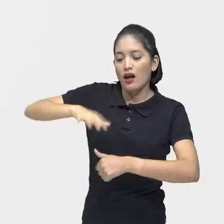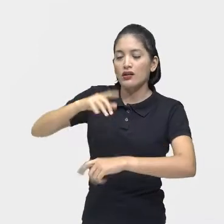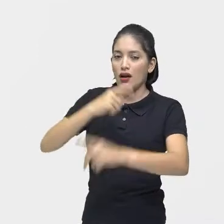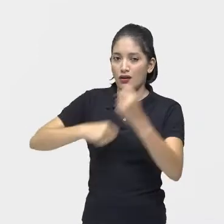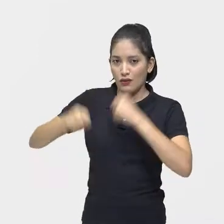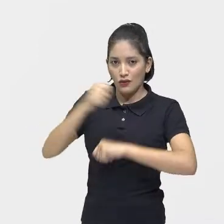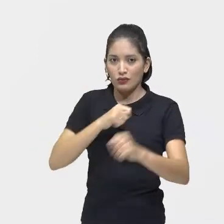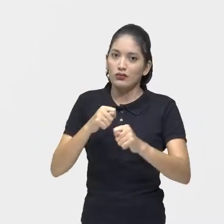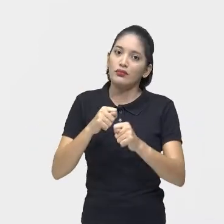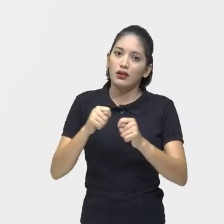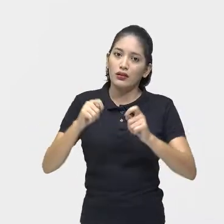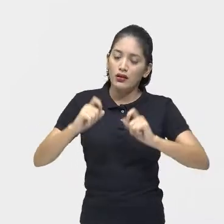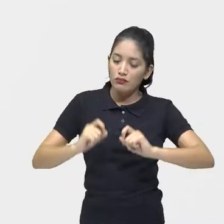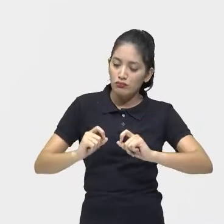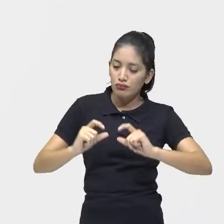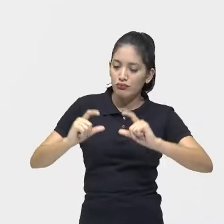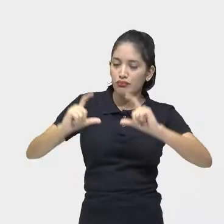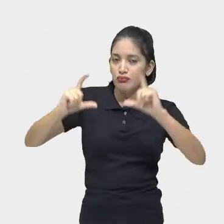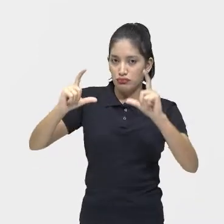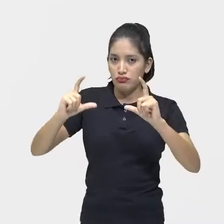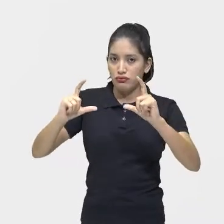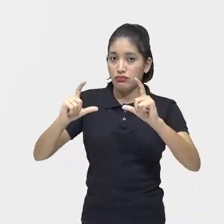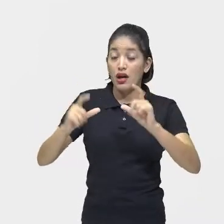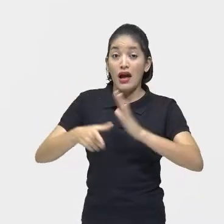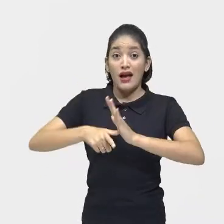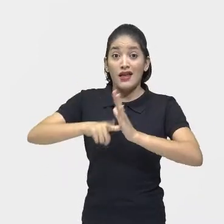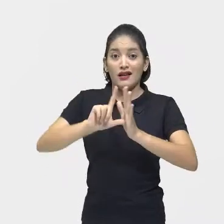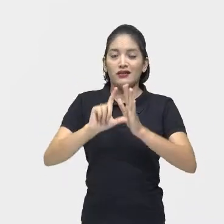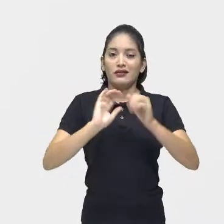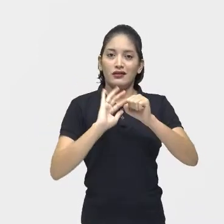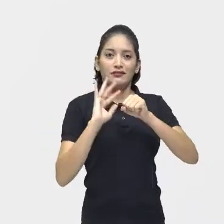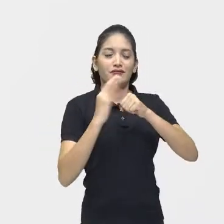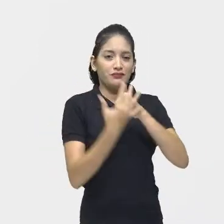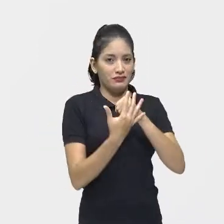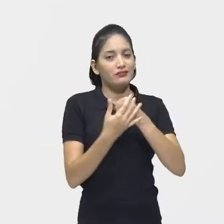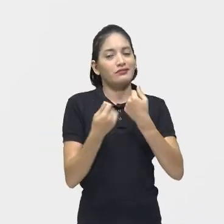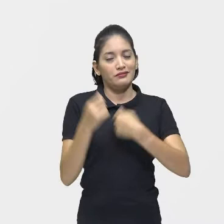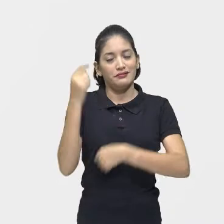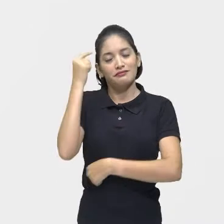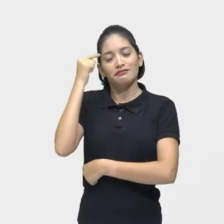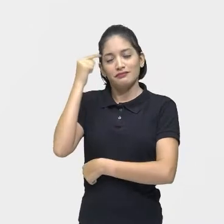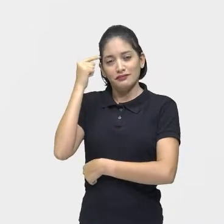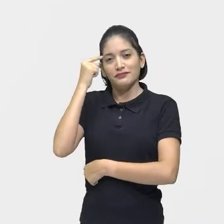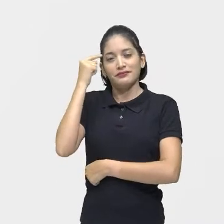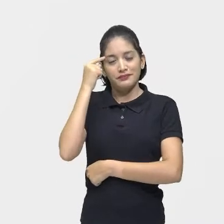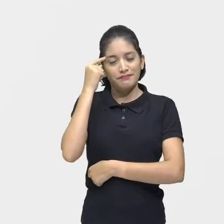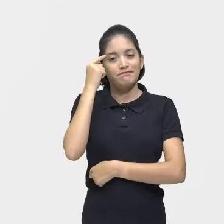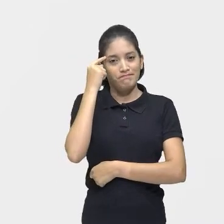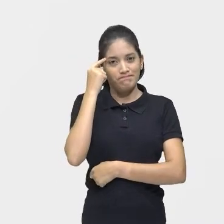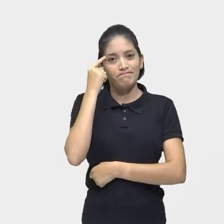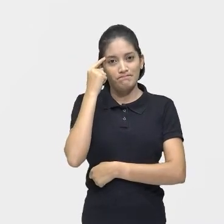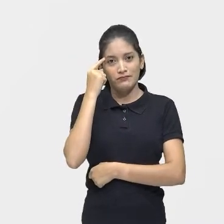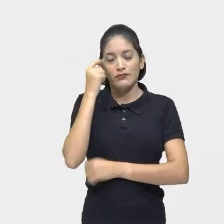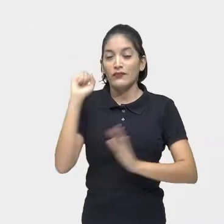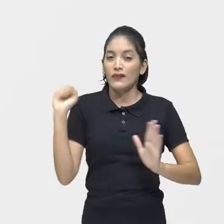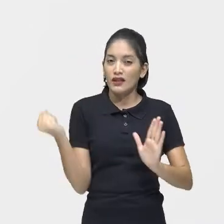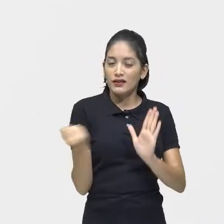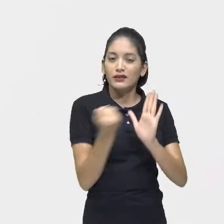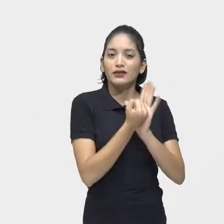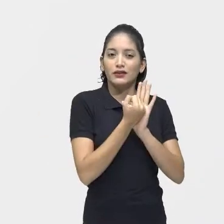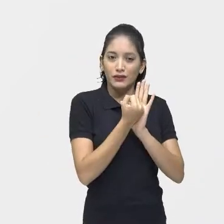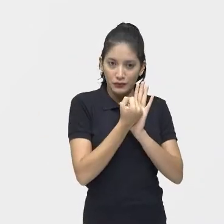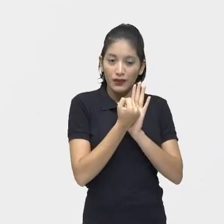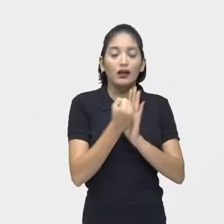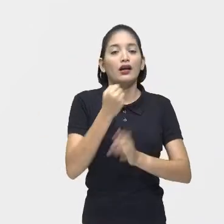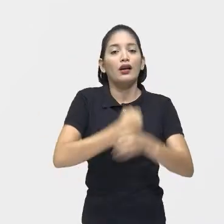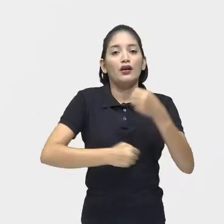Cresceu bastante. Isso, claro, gente, antes da pandemia, tá bom? A gente precisa pensar aí nesse marco. Foi o